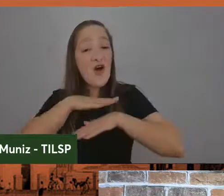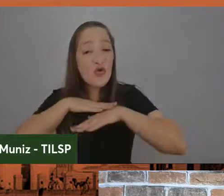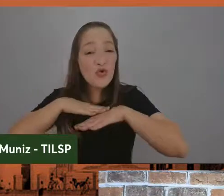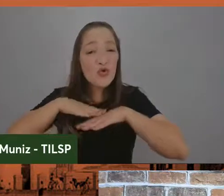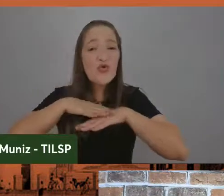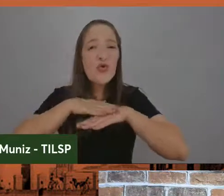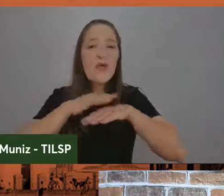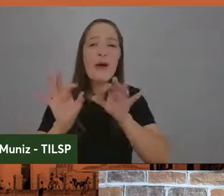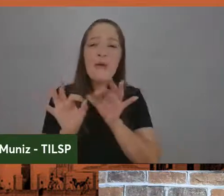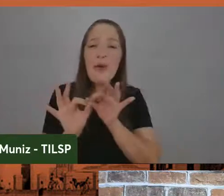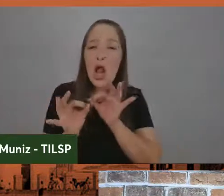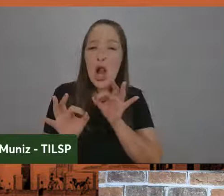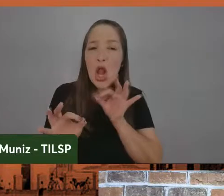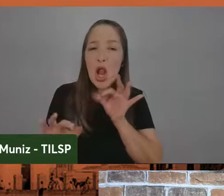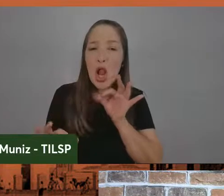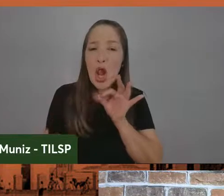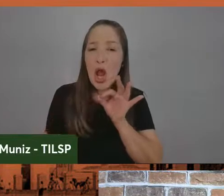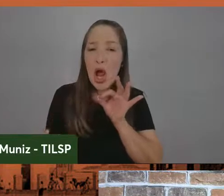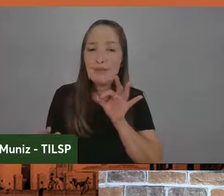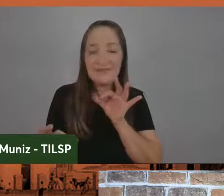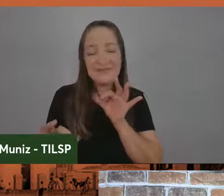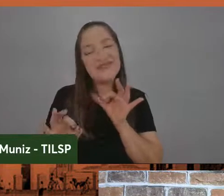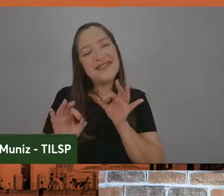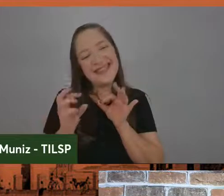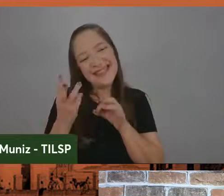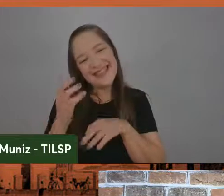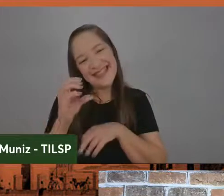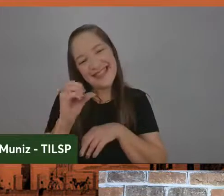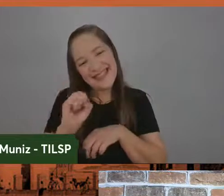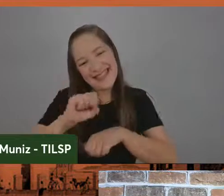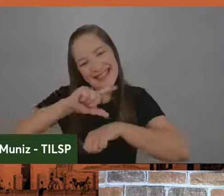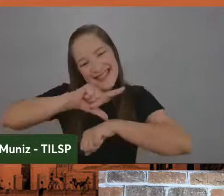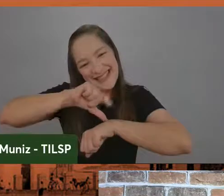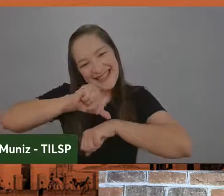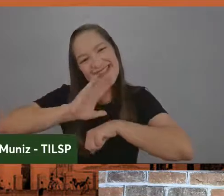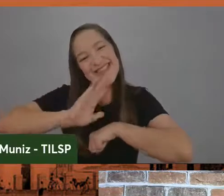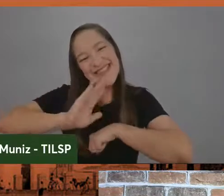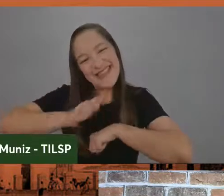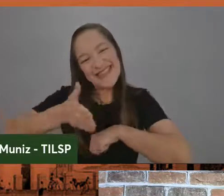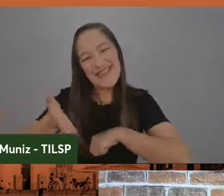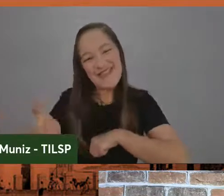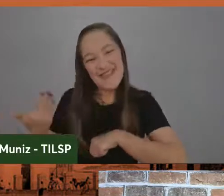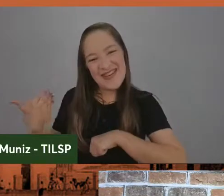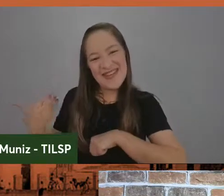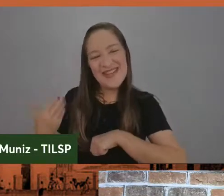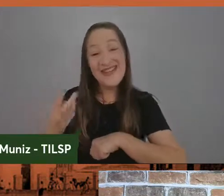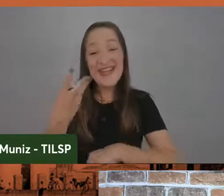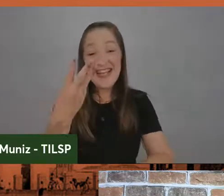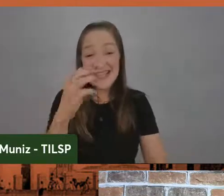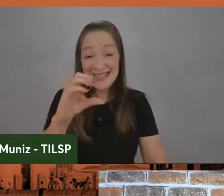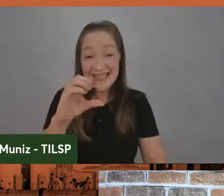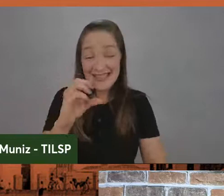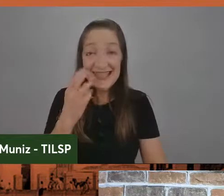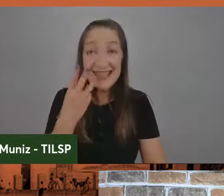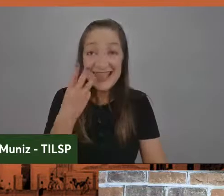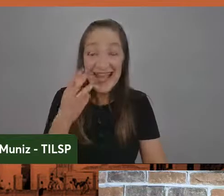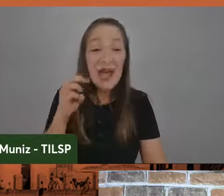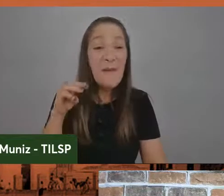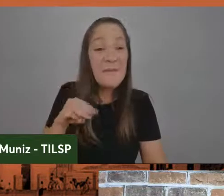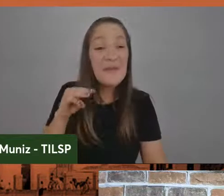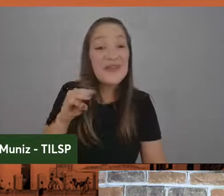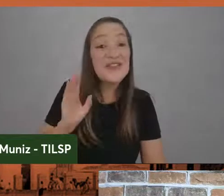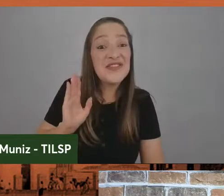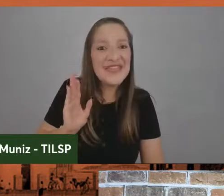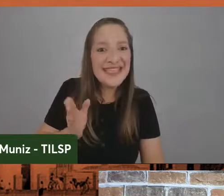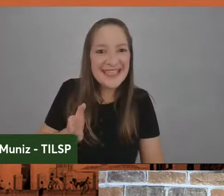relativamente longa, porque não são 30, já passaram 30 segundos, já passaram 3 minutos, né? Então, tudo isso, quer